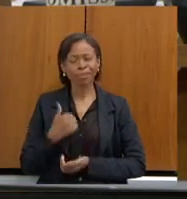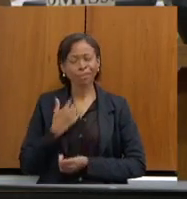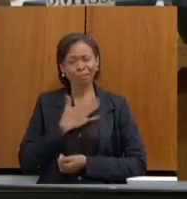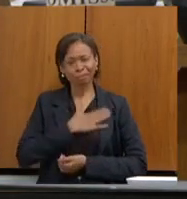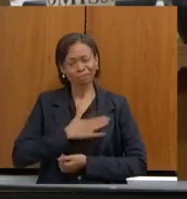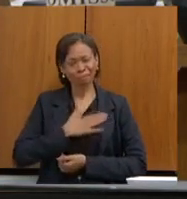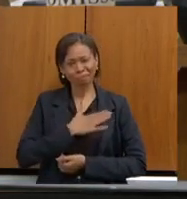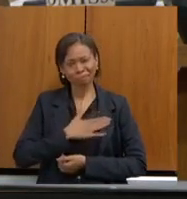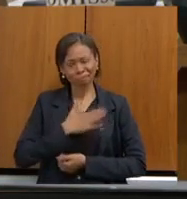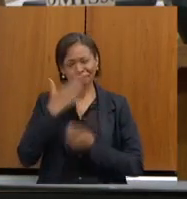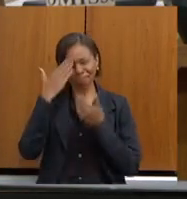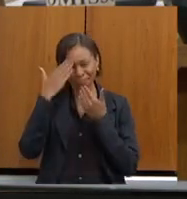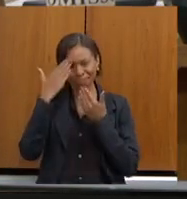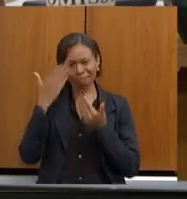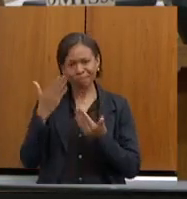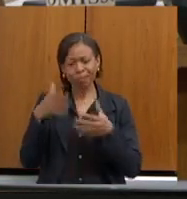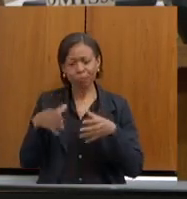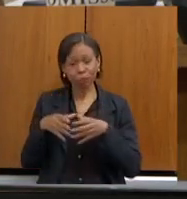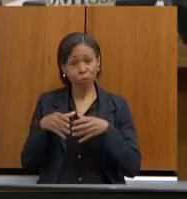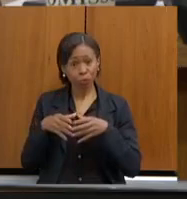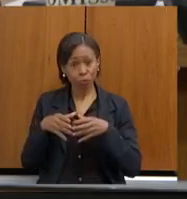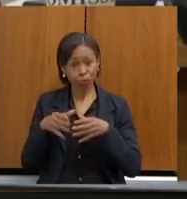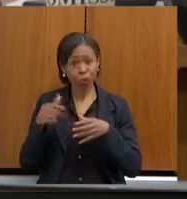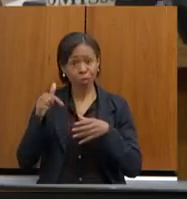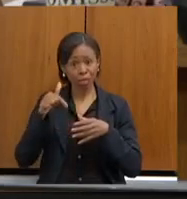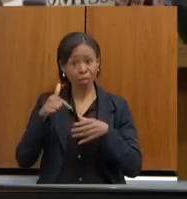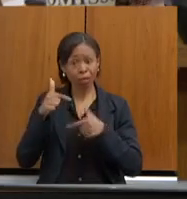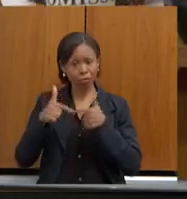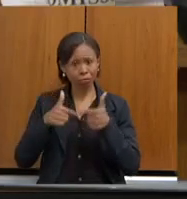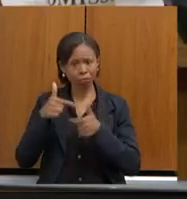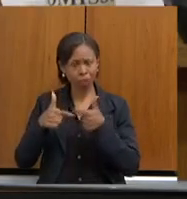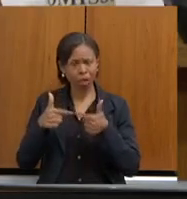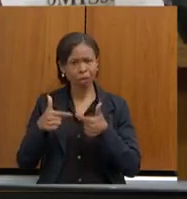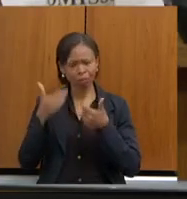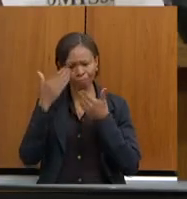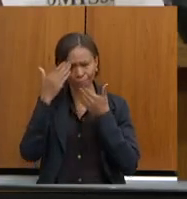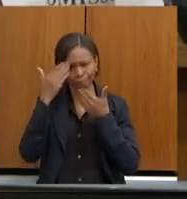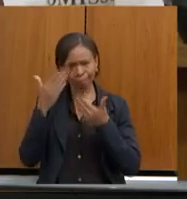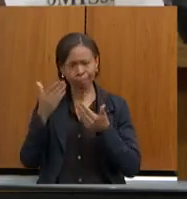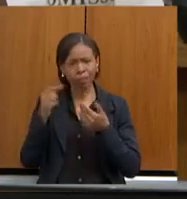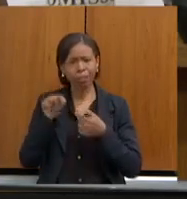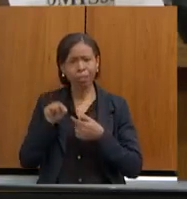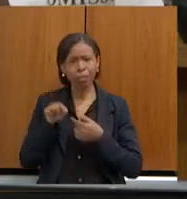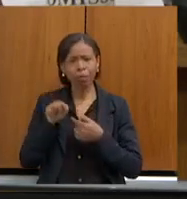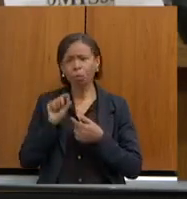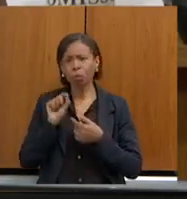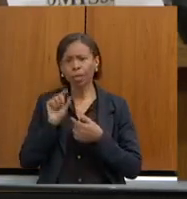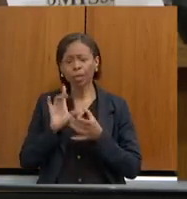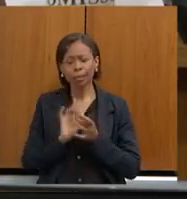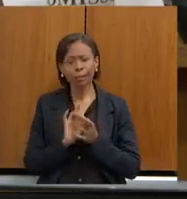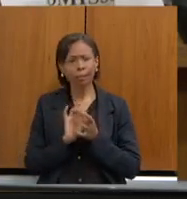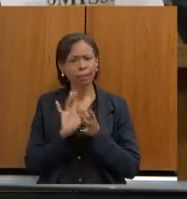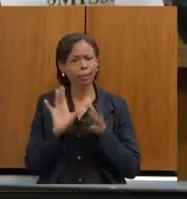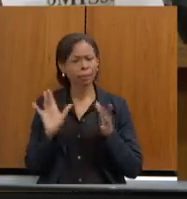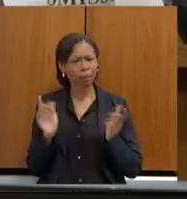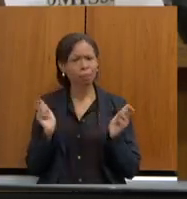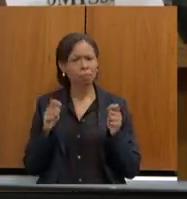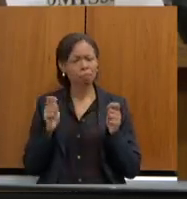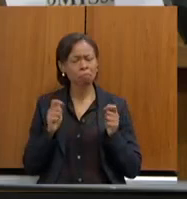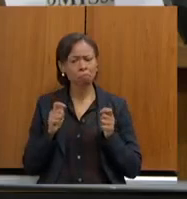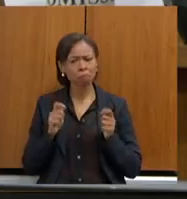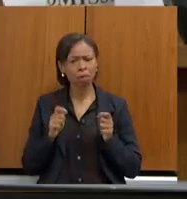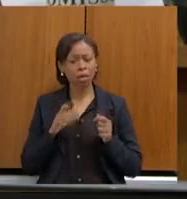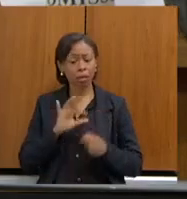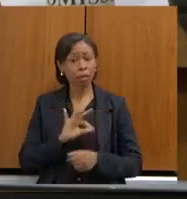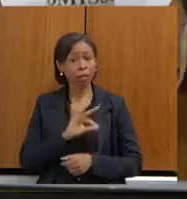EA gratidão do trabalho dessa comissão e razão de permitir que a nossa gloriosa Polícia